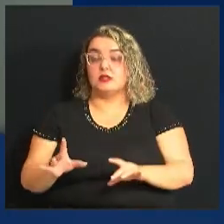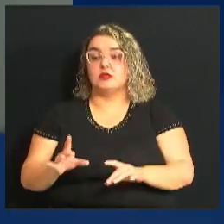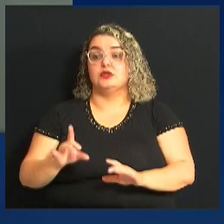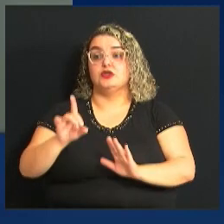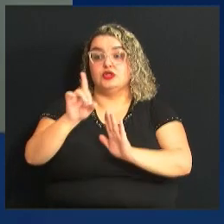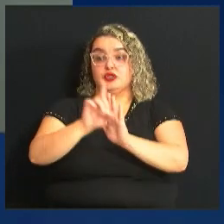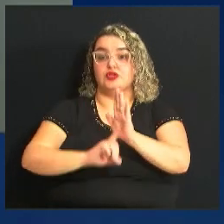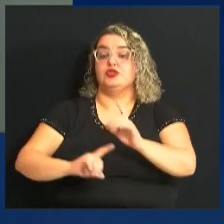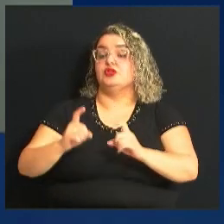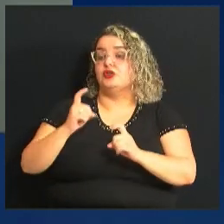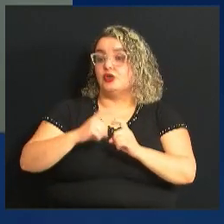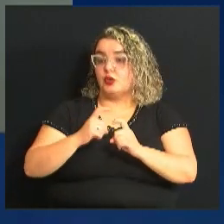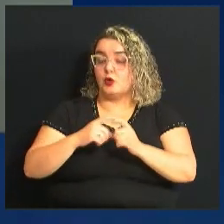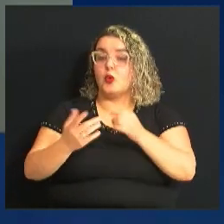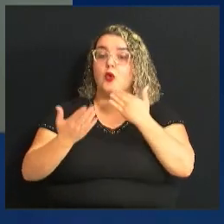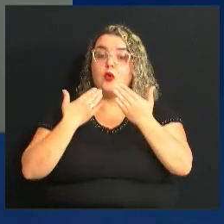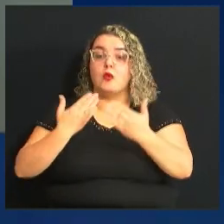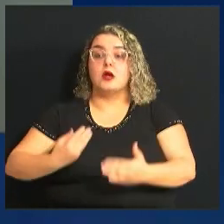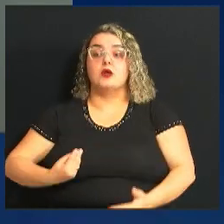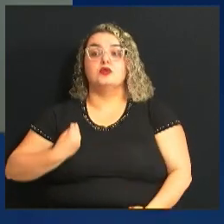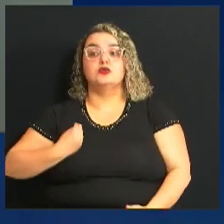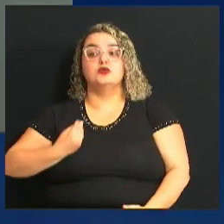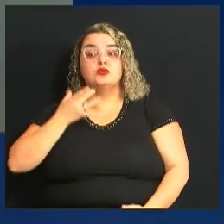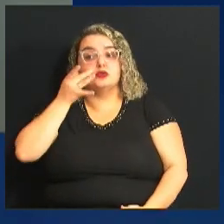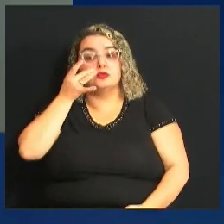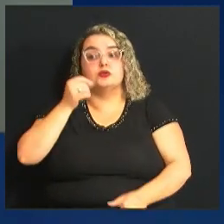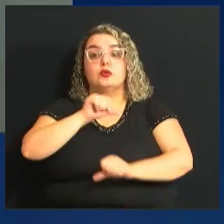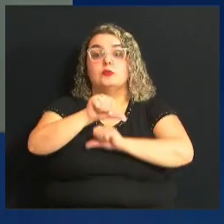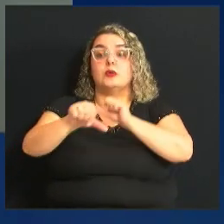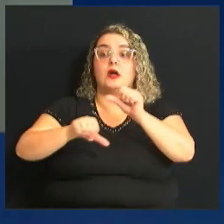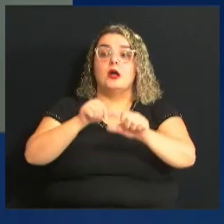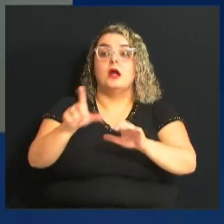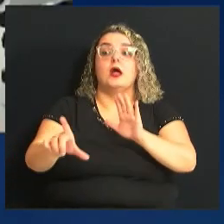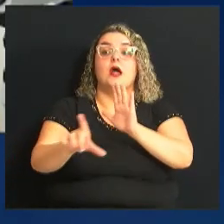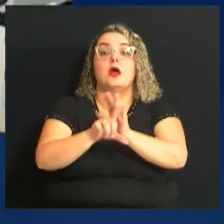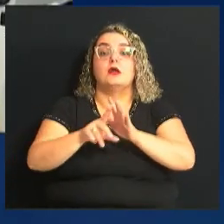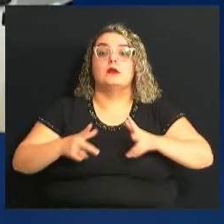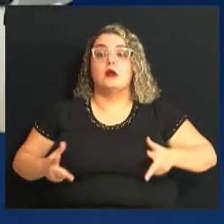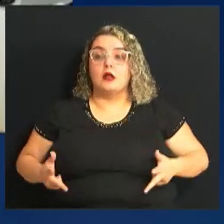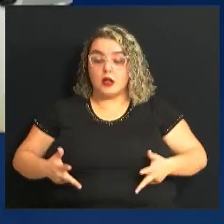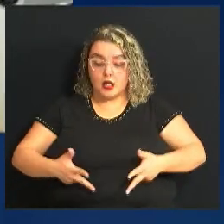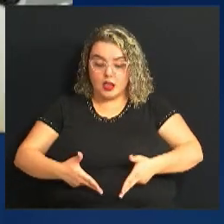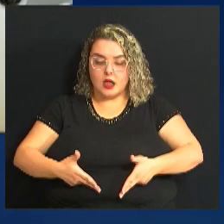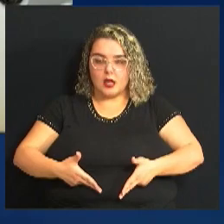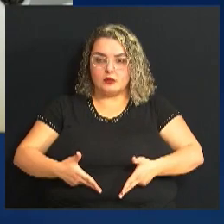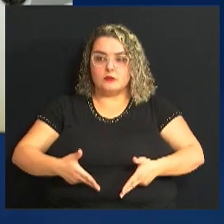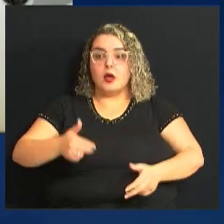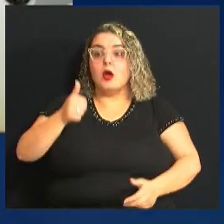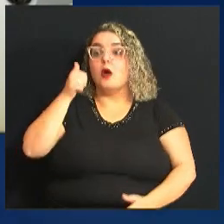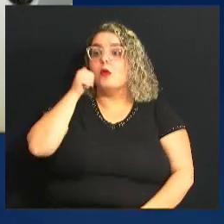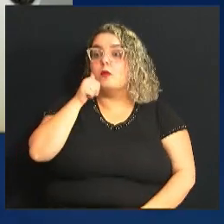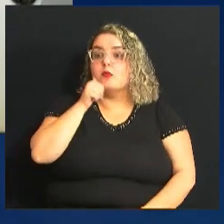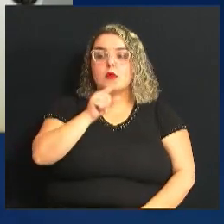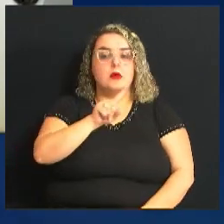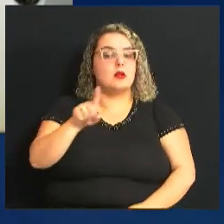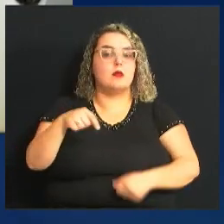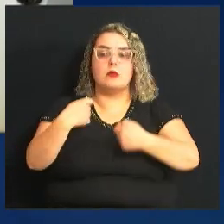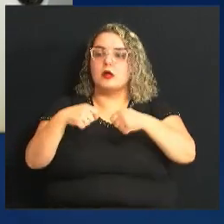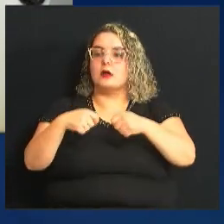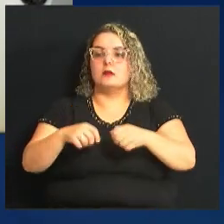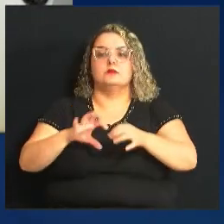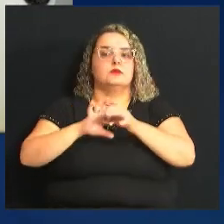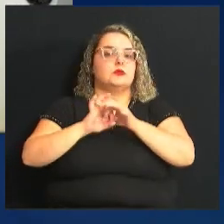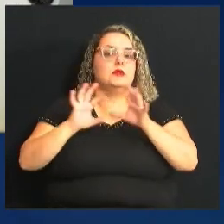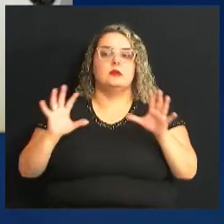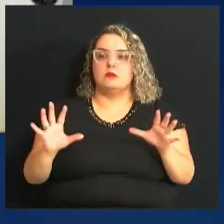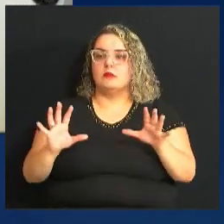médico conversa ao vivo sobre mudanças na lei da laqueadura. Mulher não precisa mais de autorização